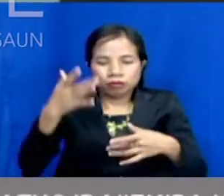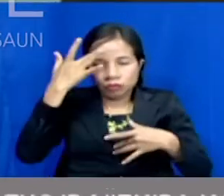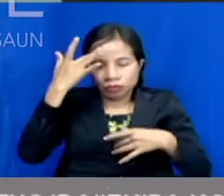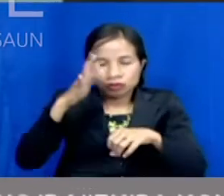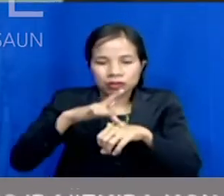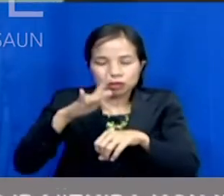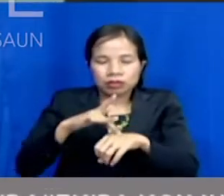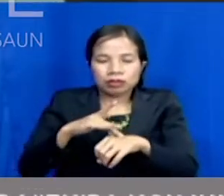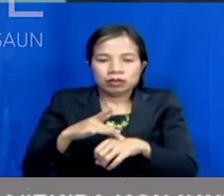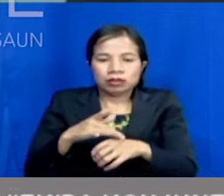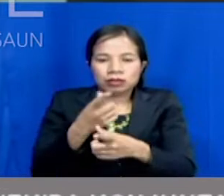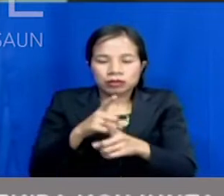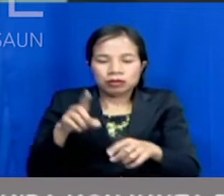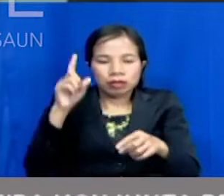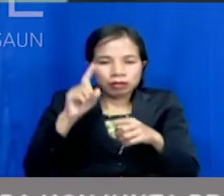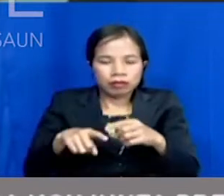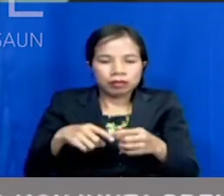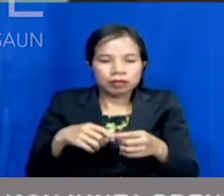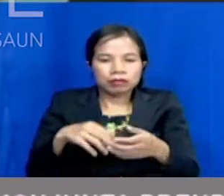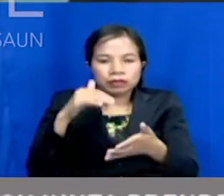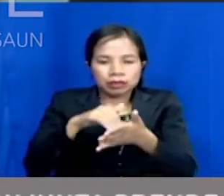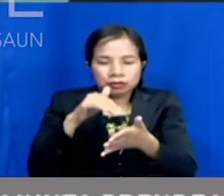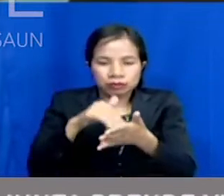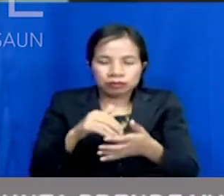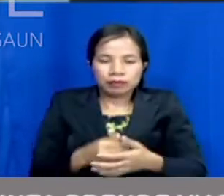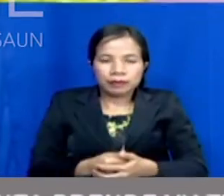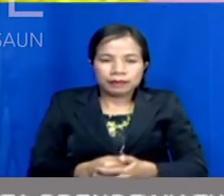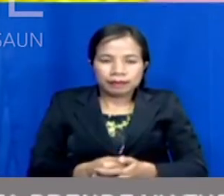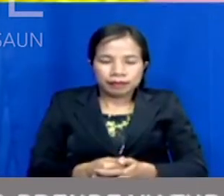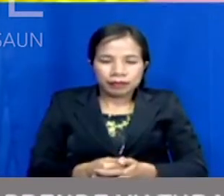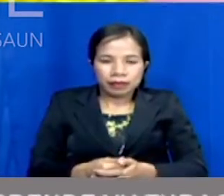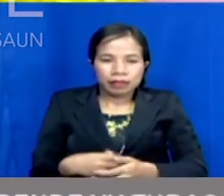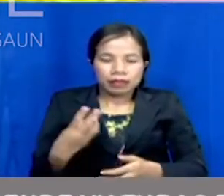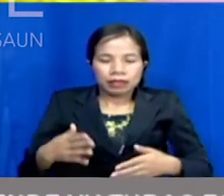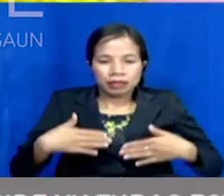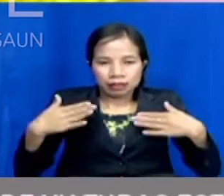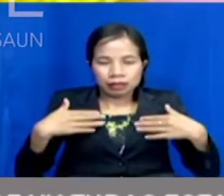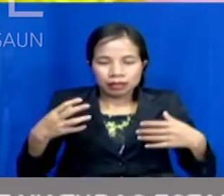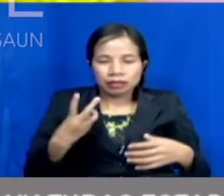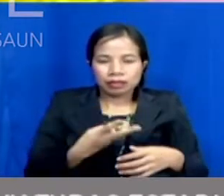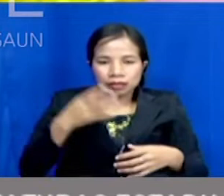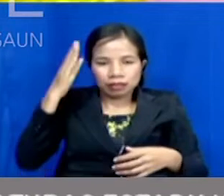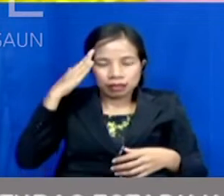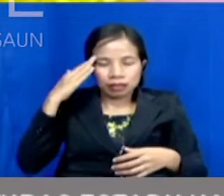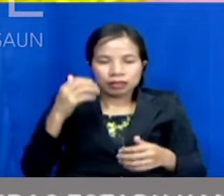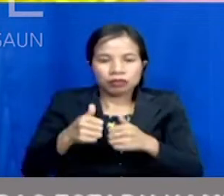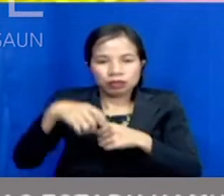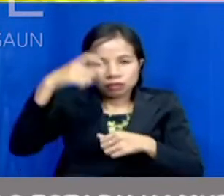sexo livre hori labela impere ba sira nesturo conhece tene sinolo ita tene katatuir